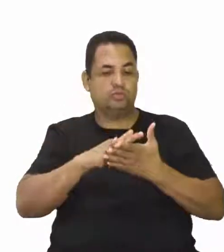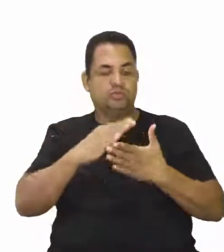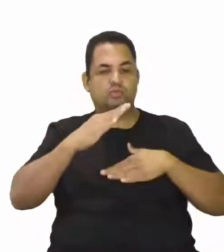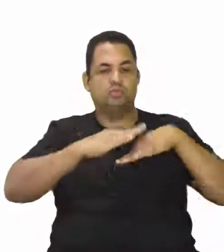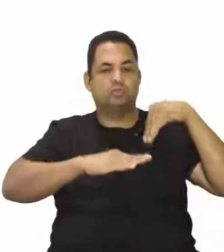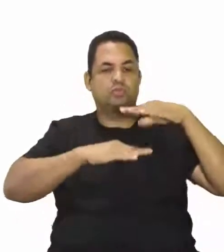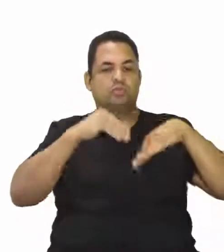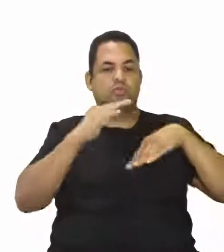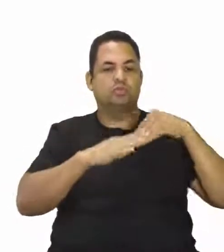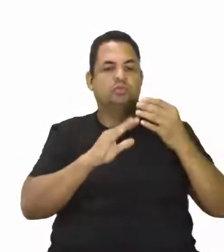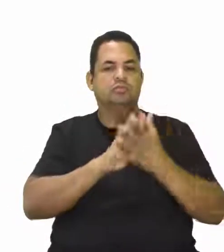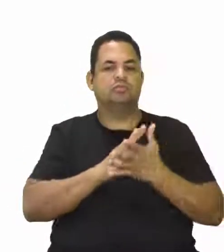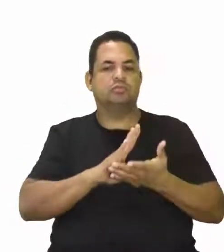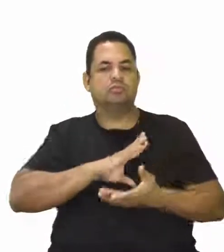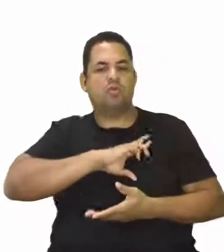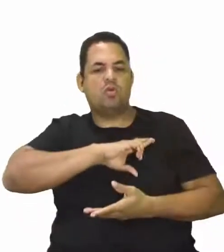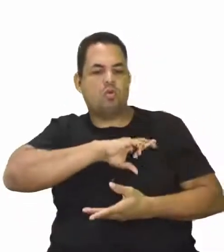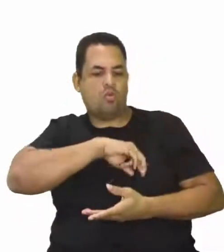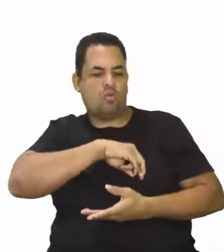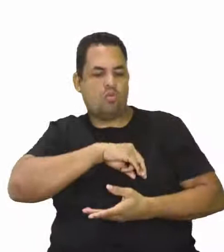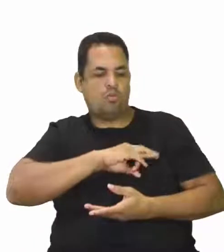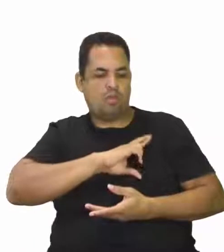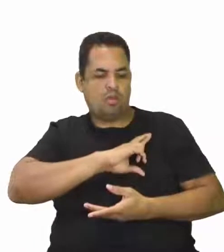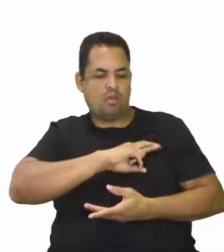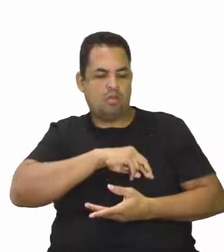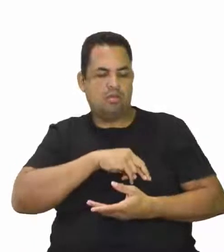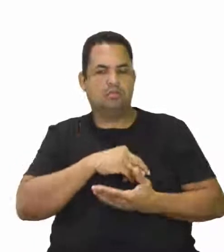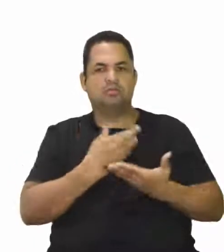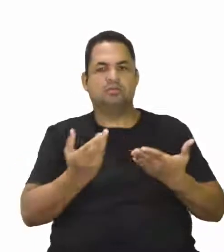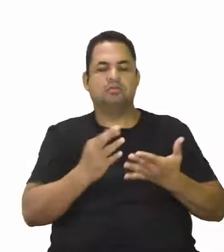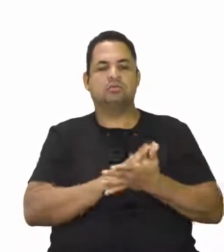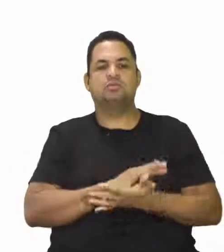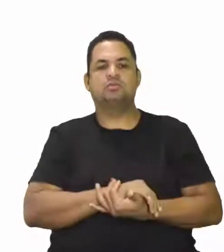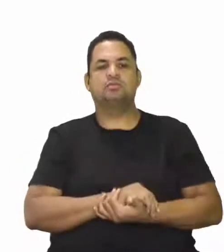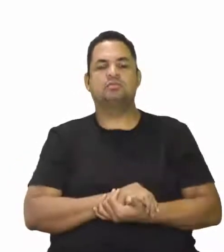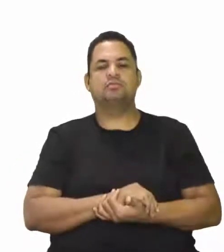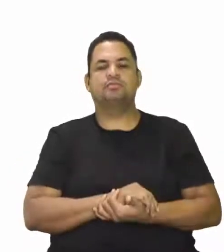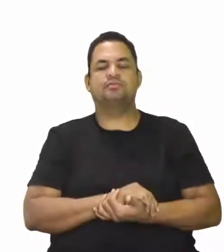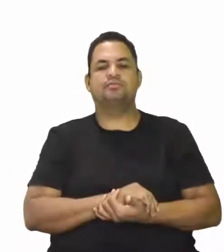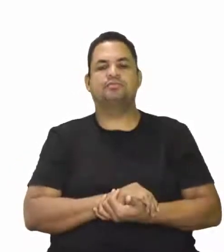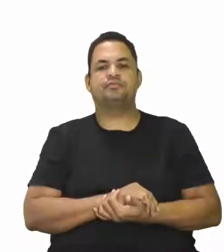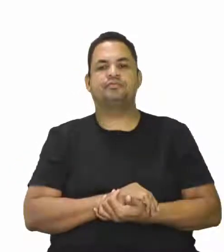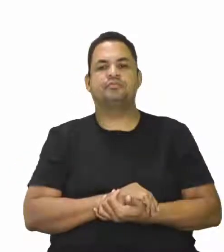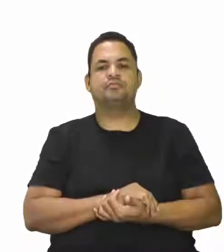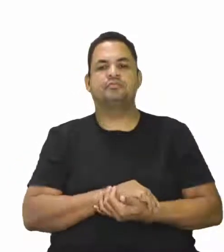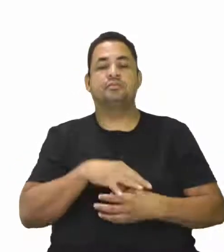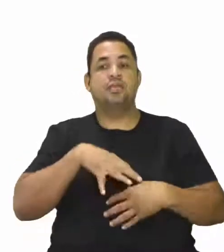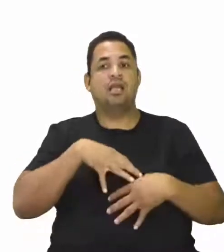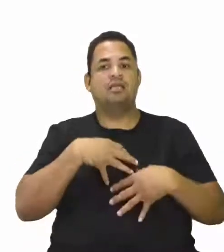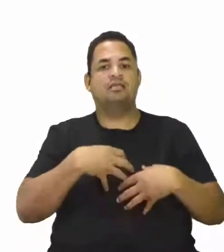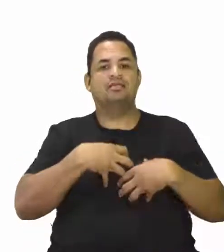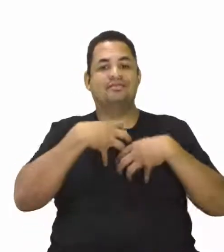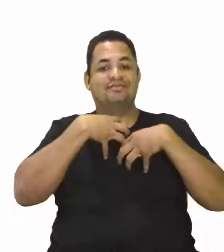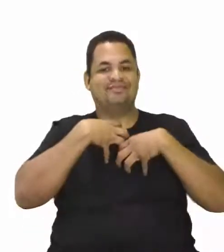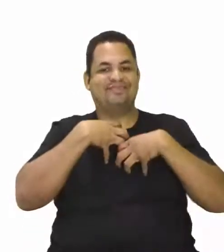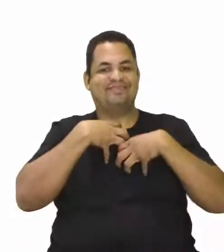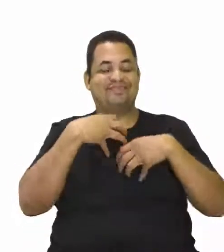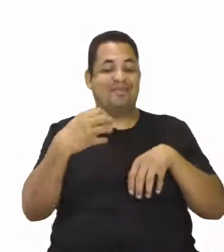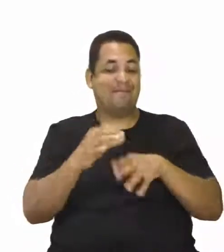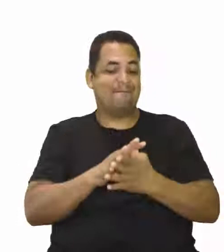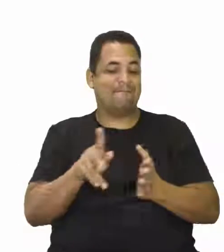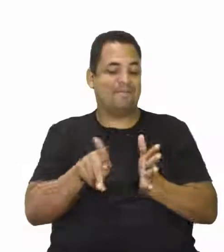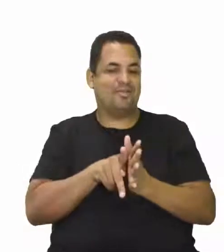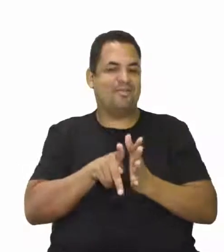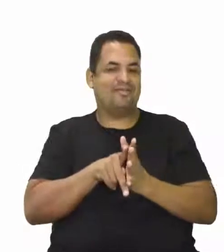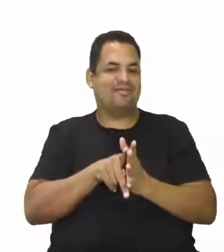parte desses romances, porque ele foi chamado, né, de romancista, ele inspirou-se na sua própria vida.